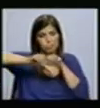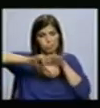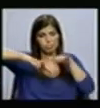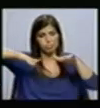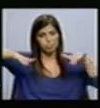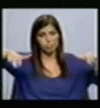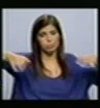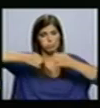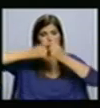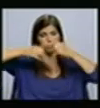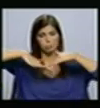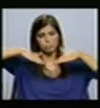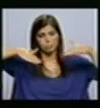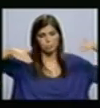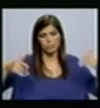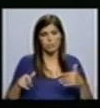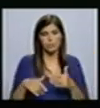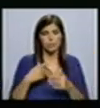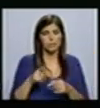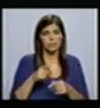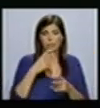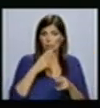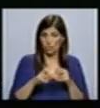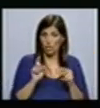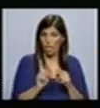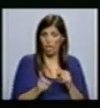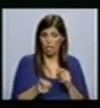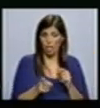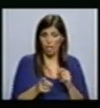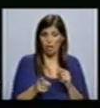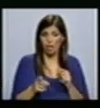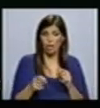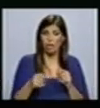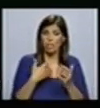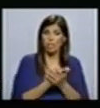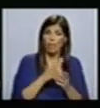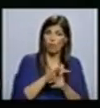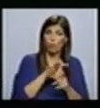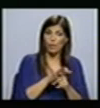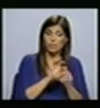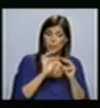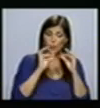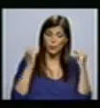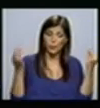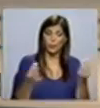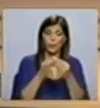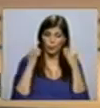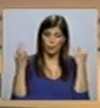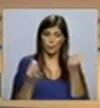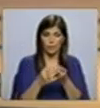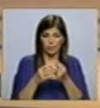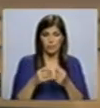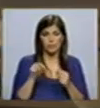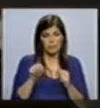choque, e que é também energia, como é óbvio, para os próprios anéis de Saturno. E, portanto, os anéis de Saturno funcionam aqui como